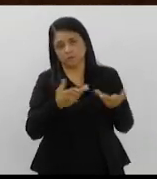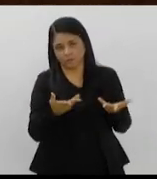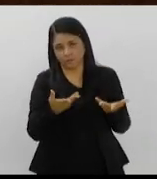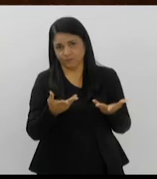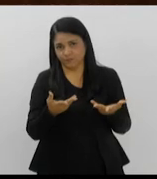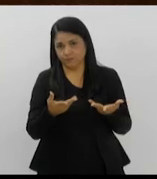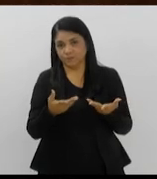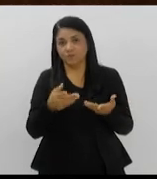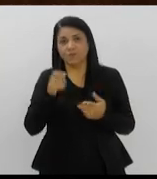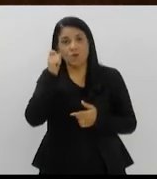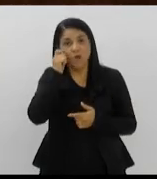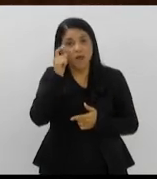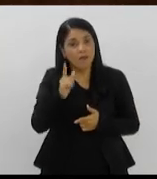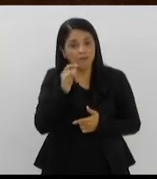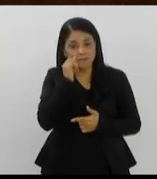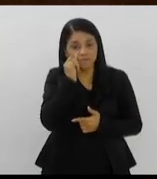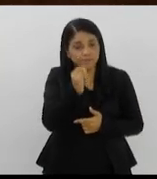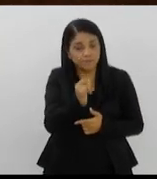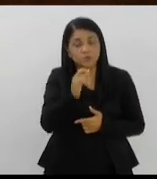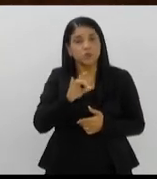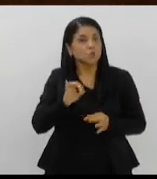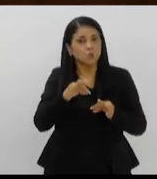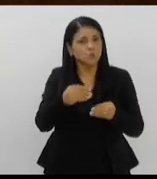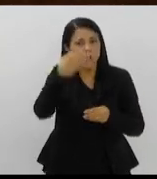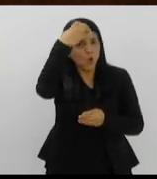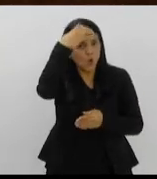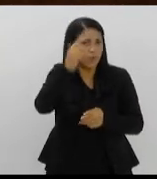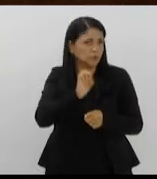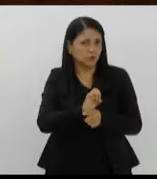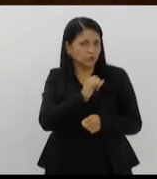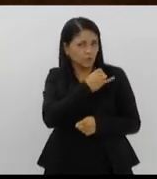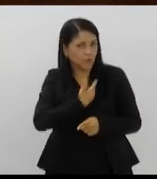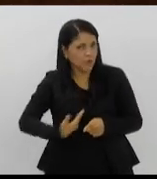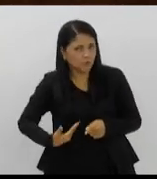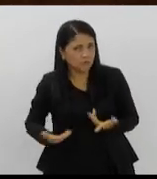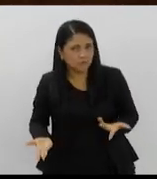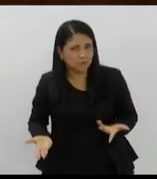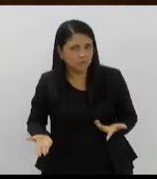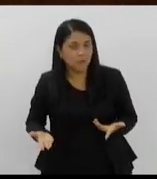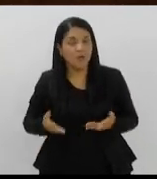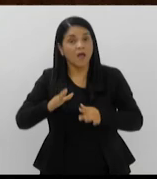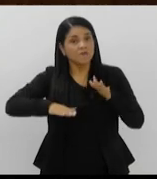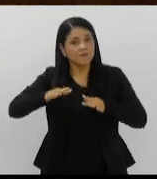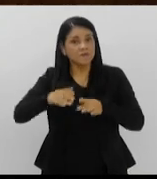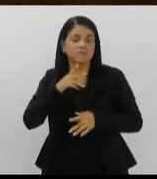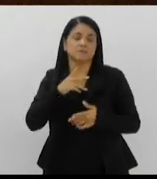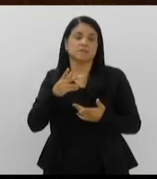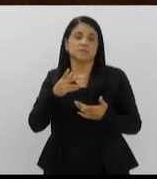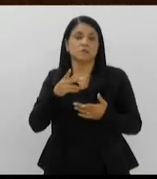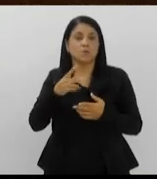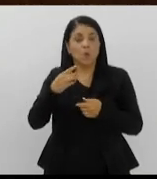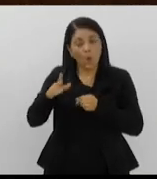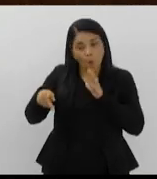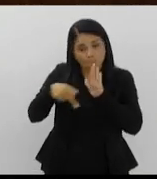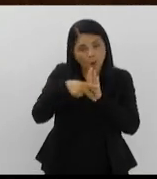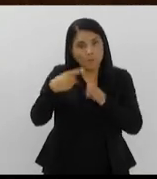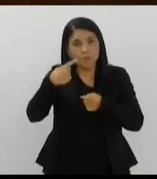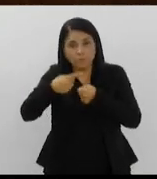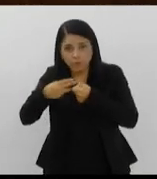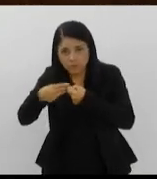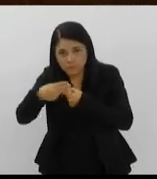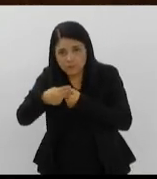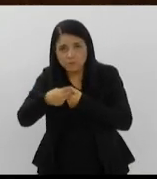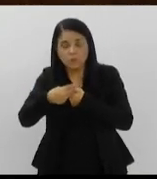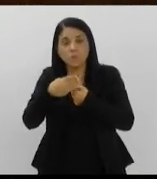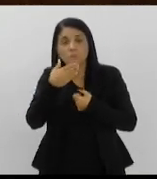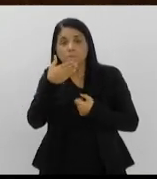aqui, porque tudo também cai na culpa do governo do Estado. E, muitas das vezes, presidente Tiaju, o próprio município solicita